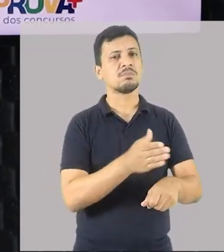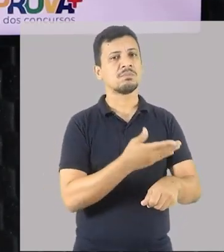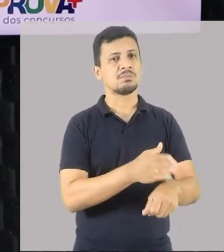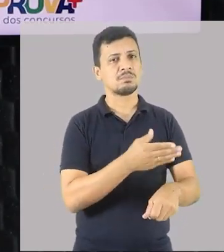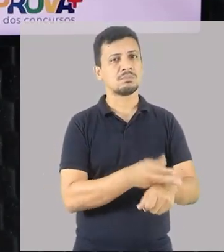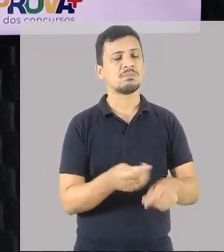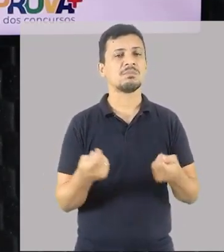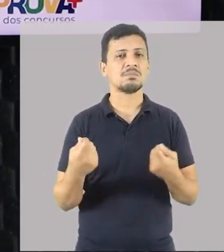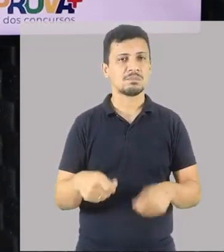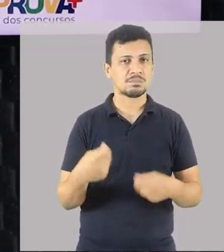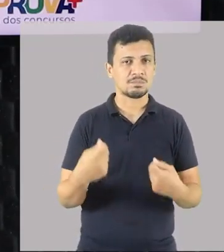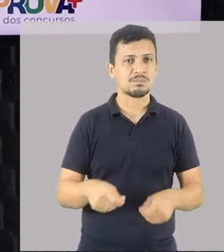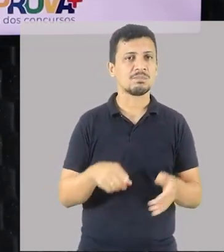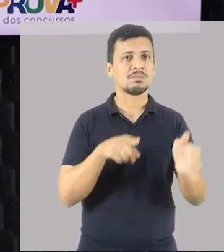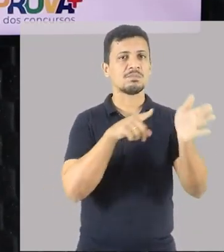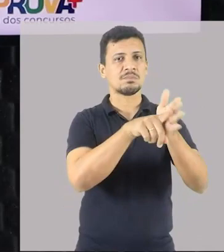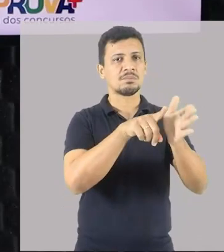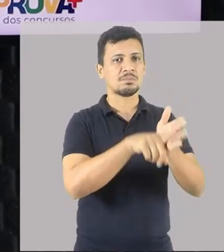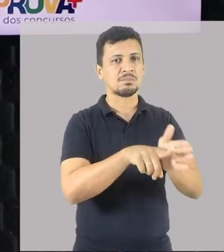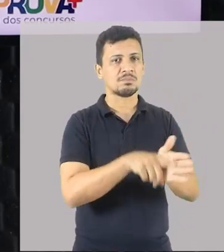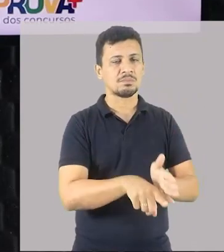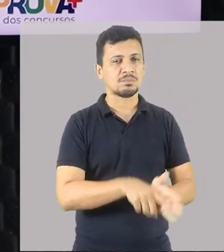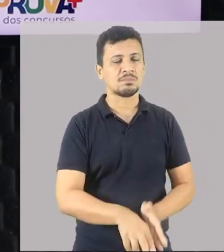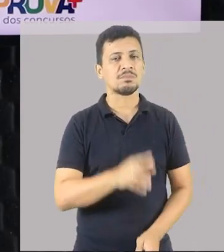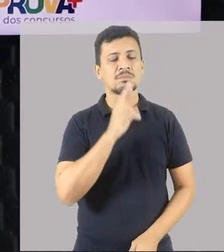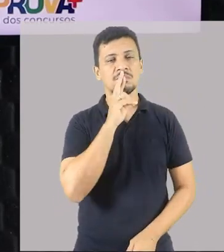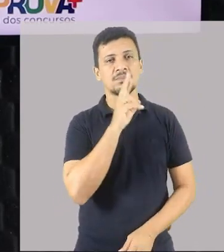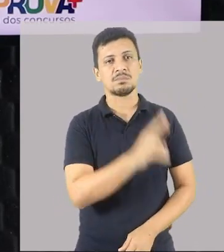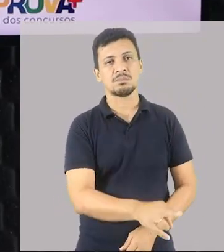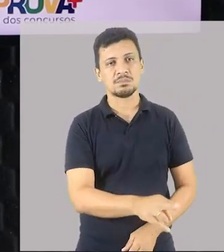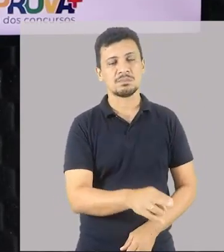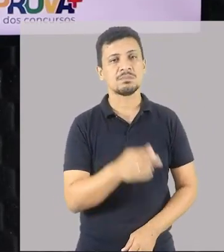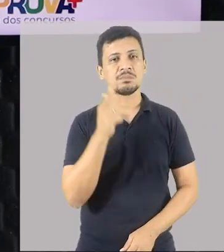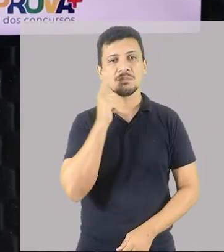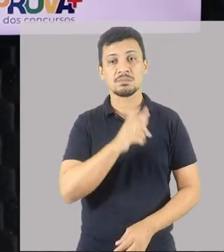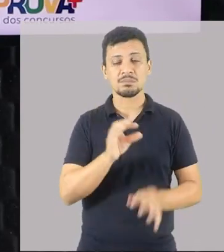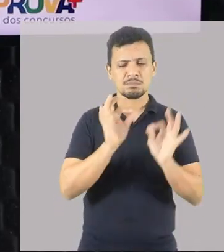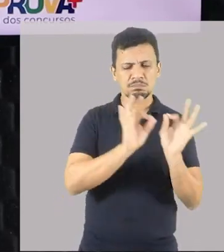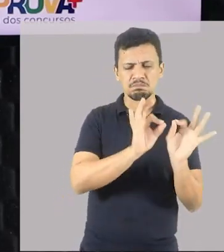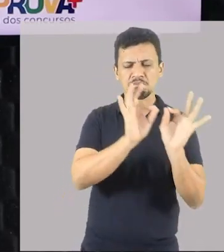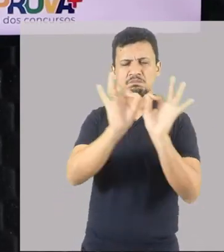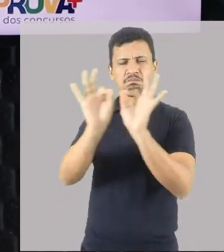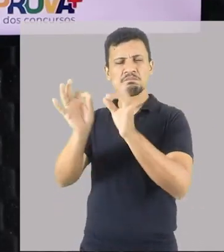preciso que vocês façam as questões para até mesmo direcionar o olhar de